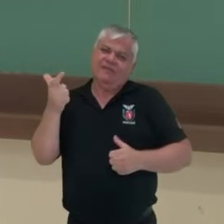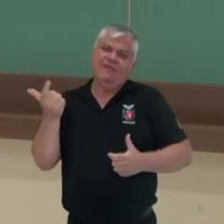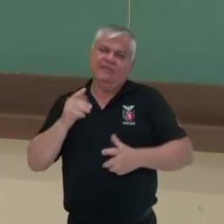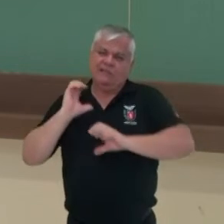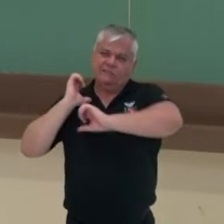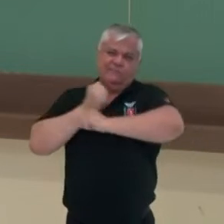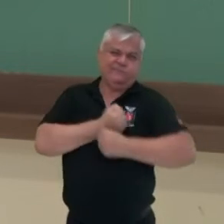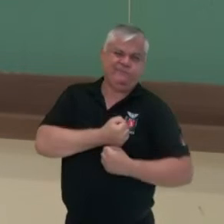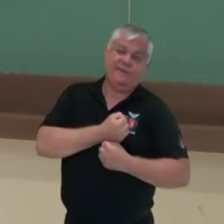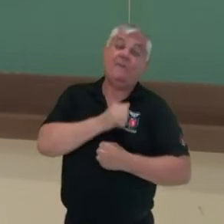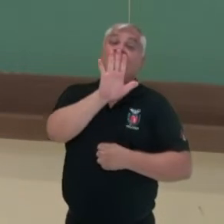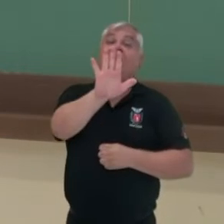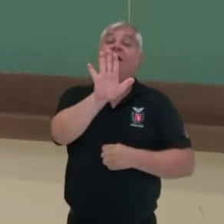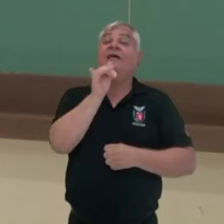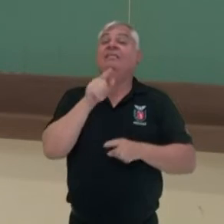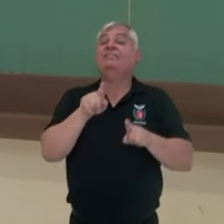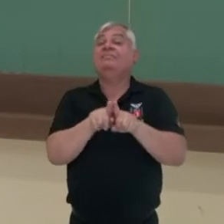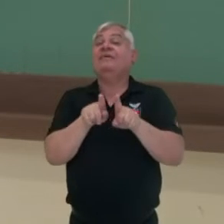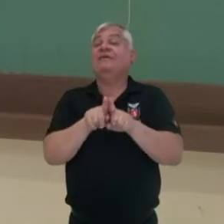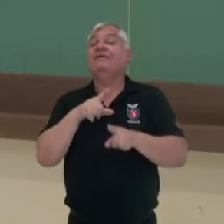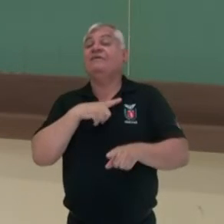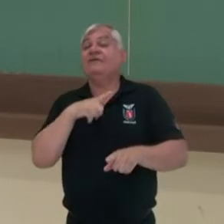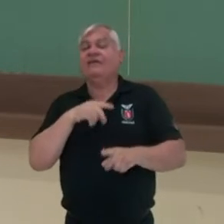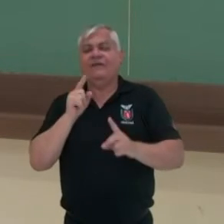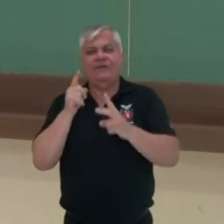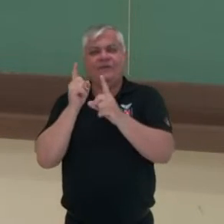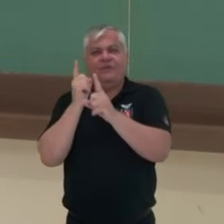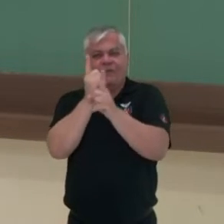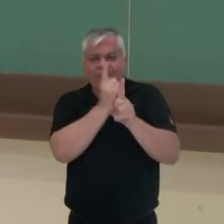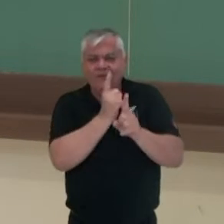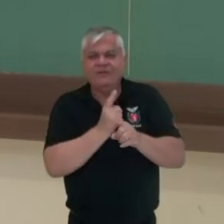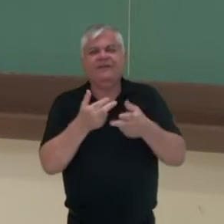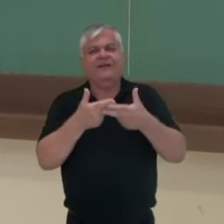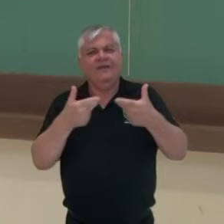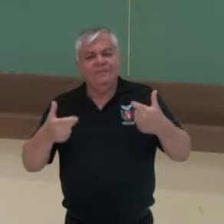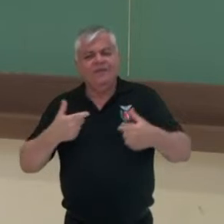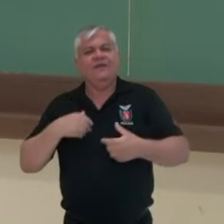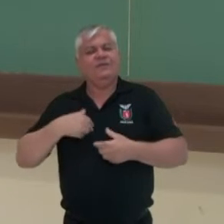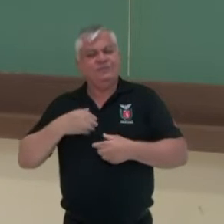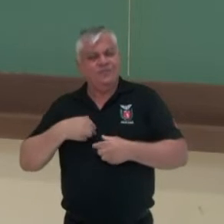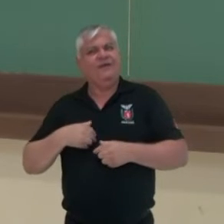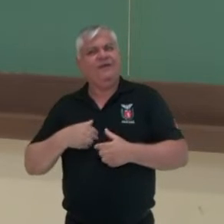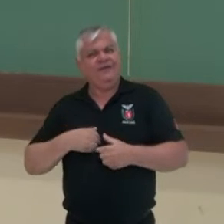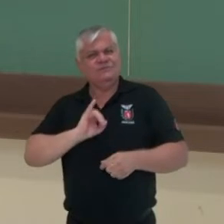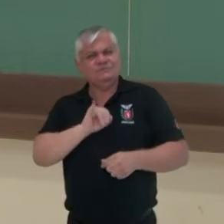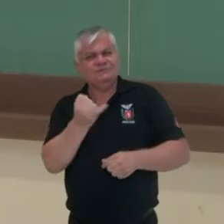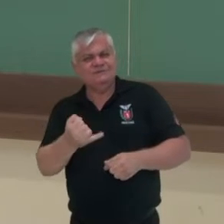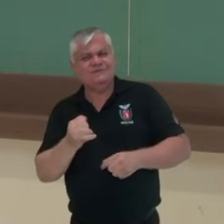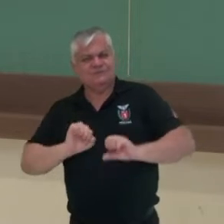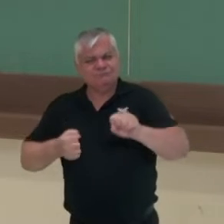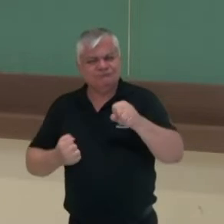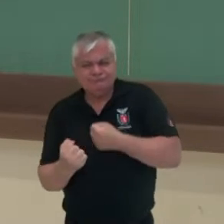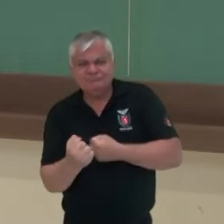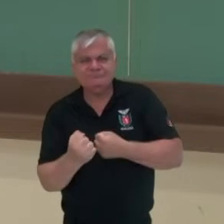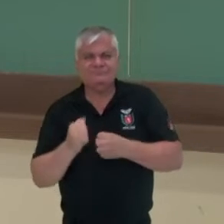essa luta, porém, a gente consegue encontrar vários elementos do judô, do jiu-jitsu nela, tá?